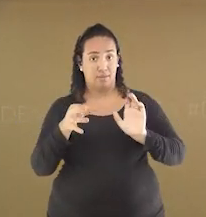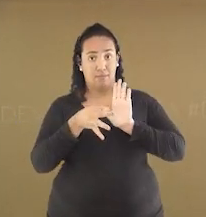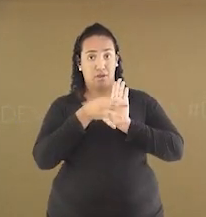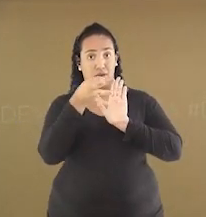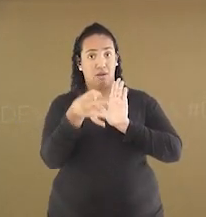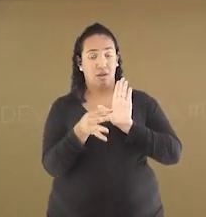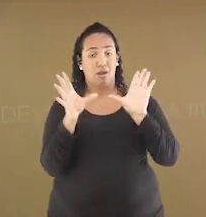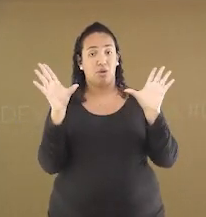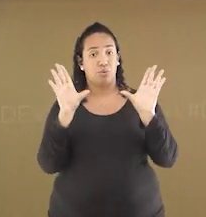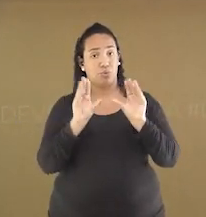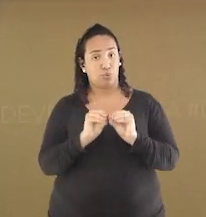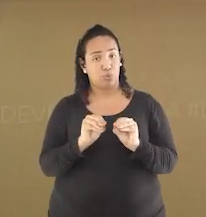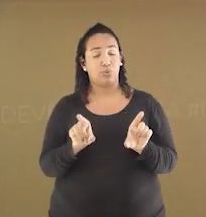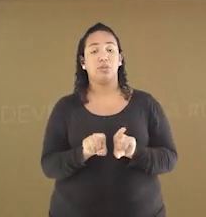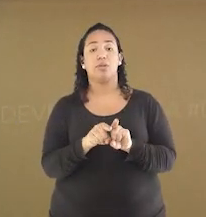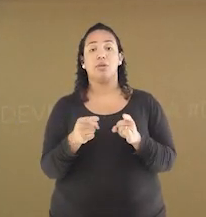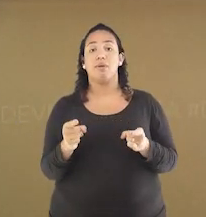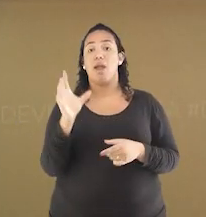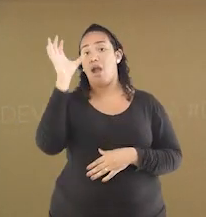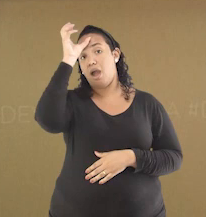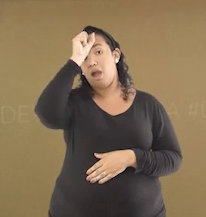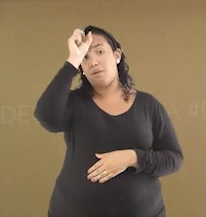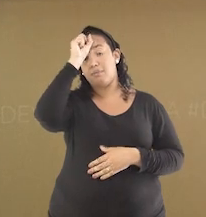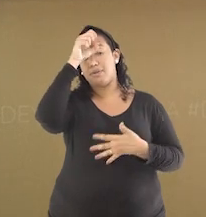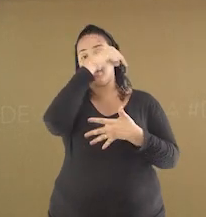resenha crítica. Vimos os